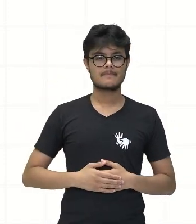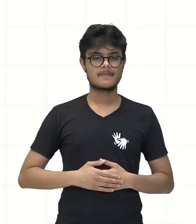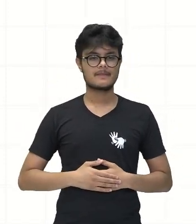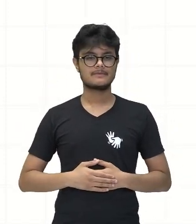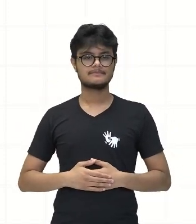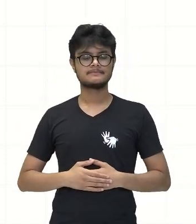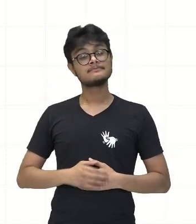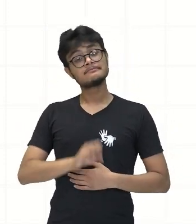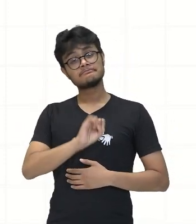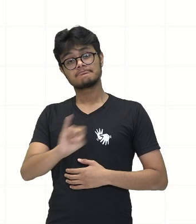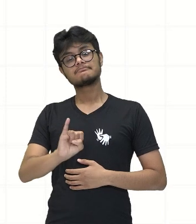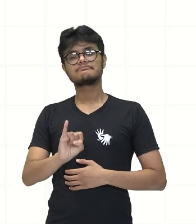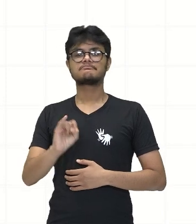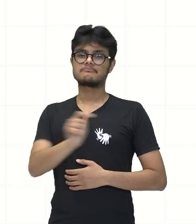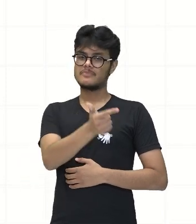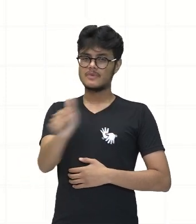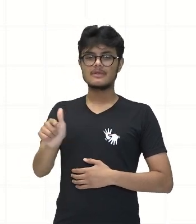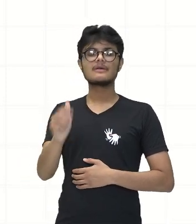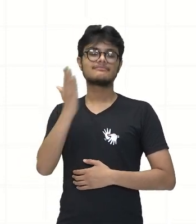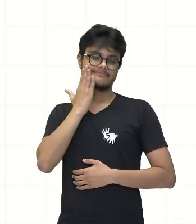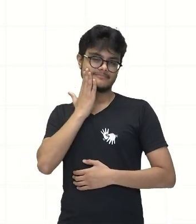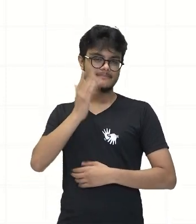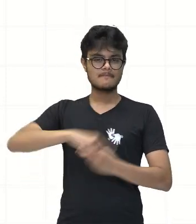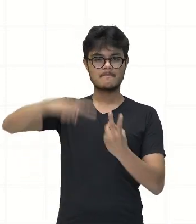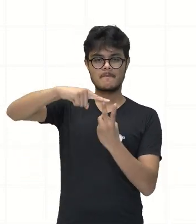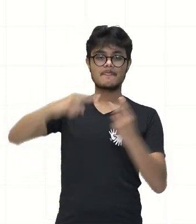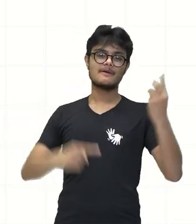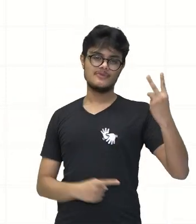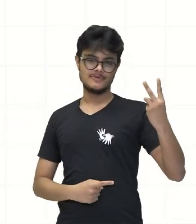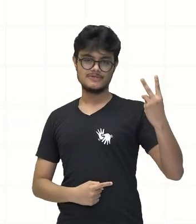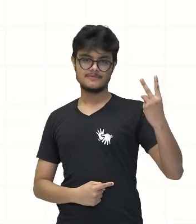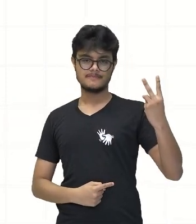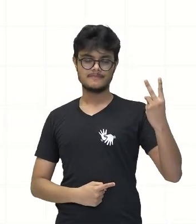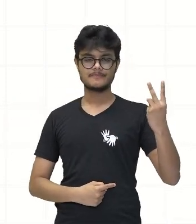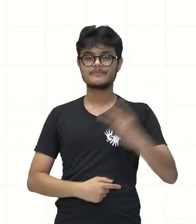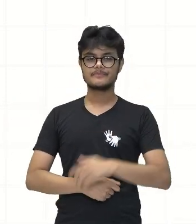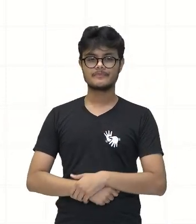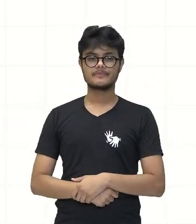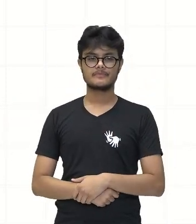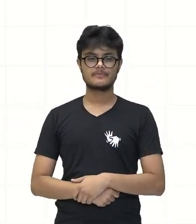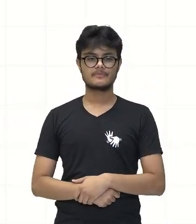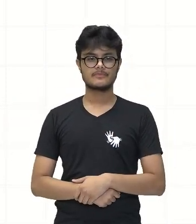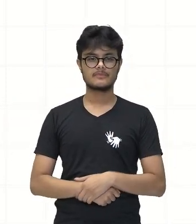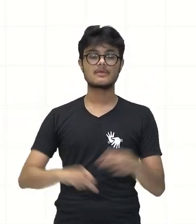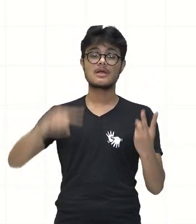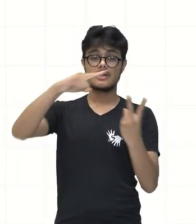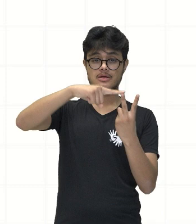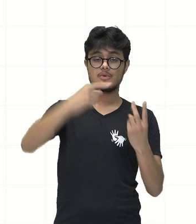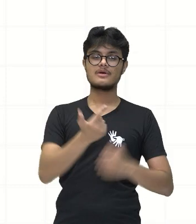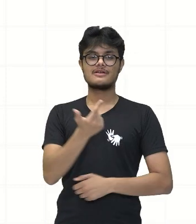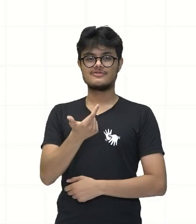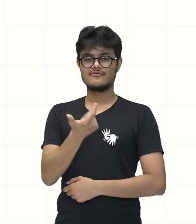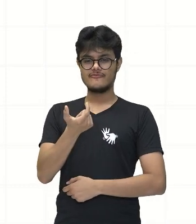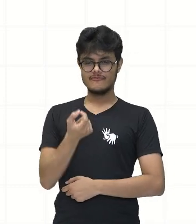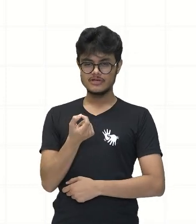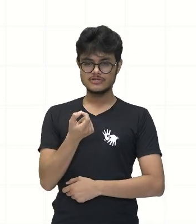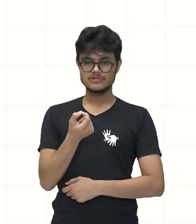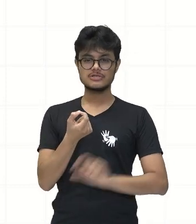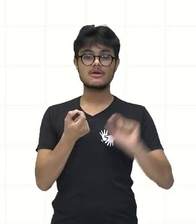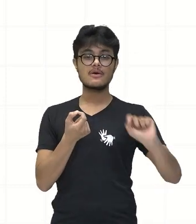quando não aparece, nós sabemos que aqui é 2, tudo bem? Então, raiz quadrada